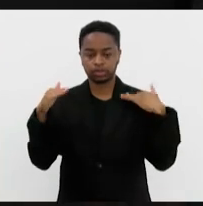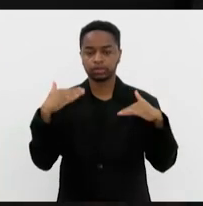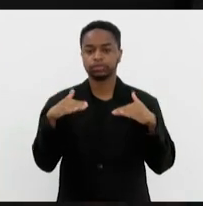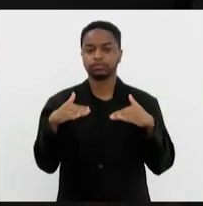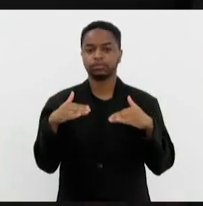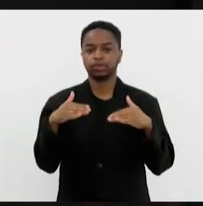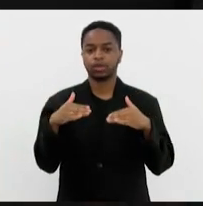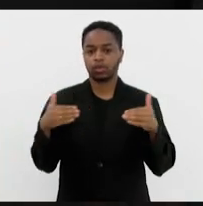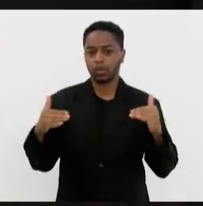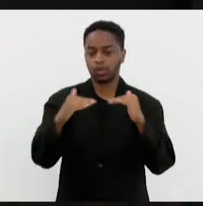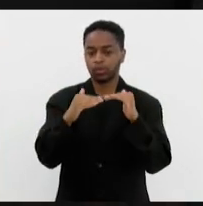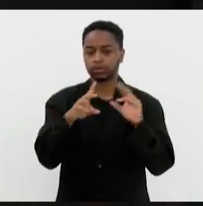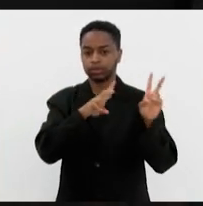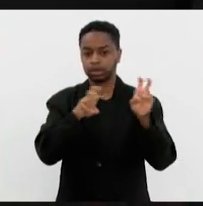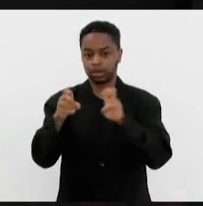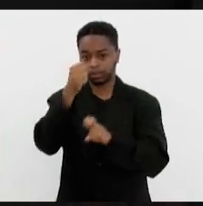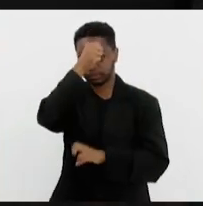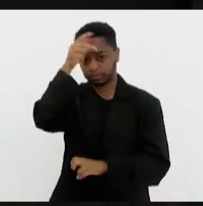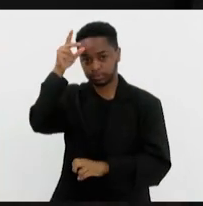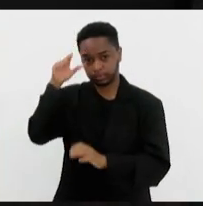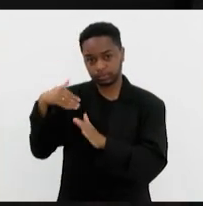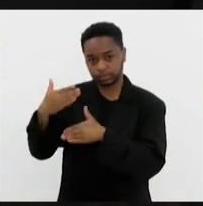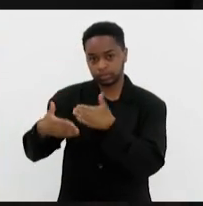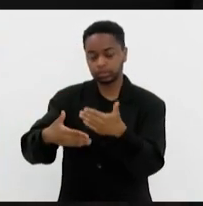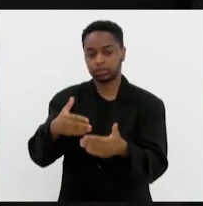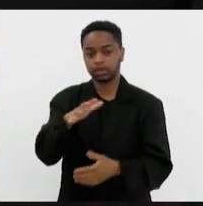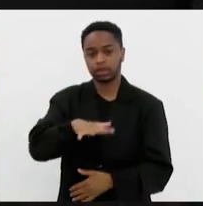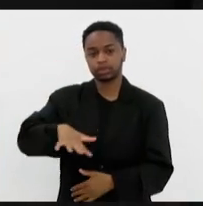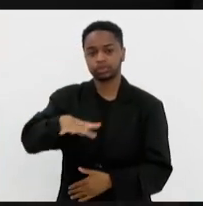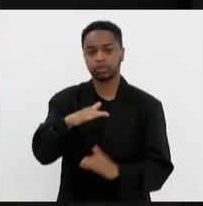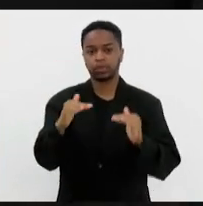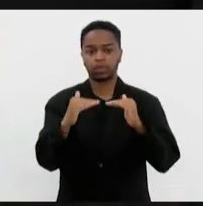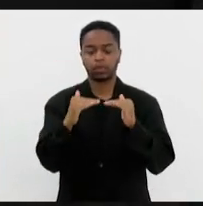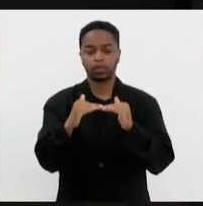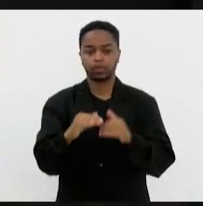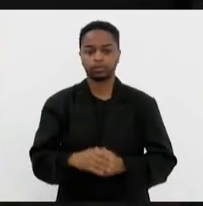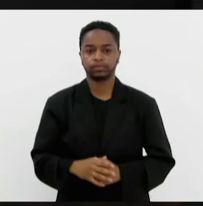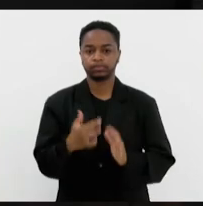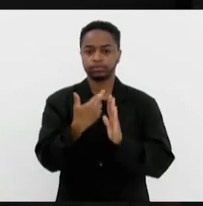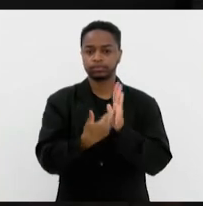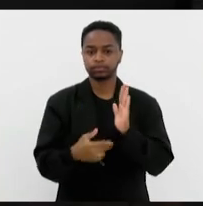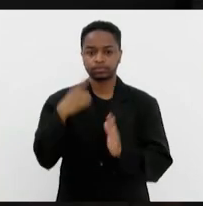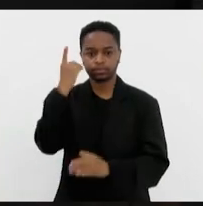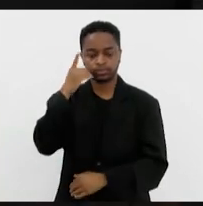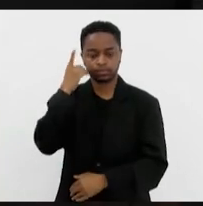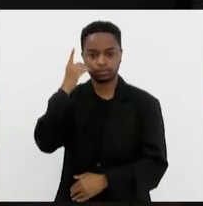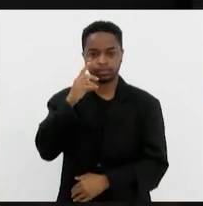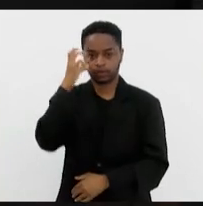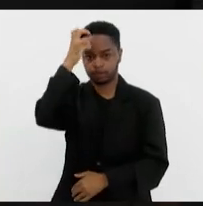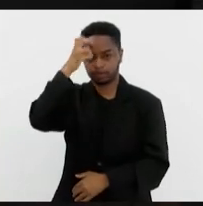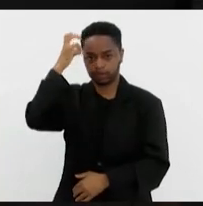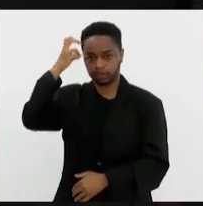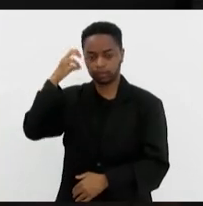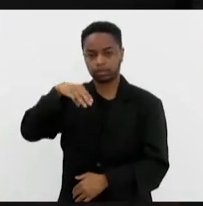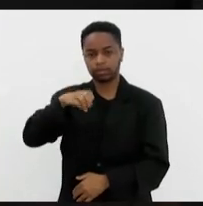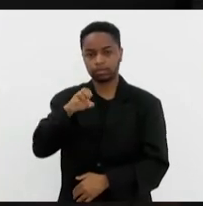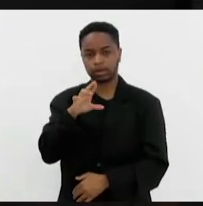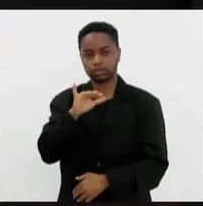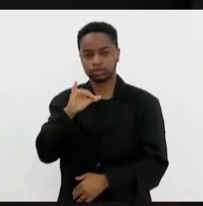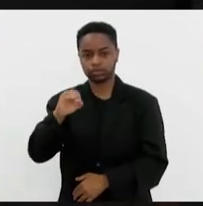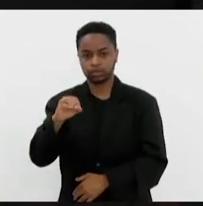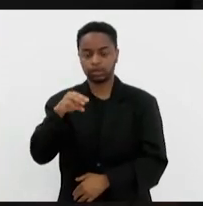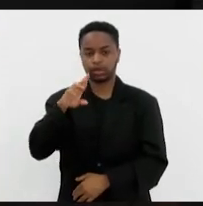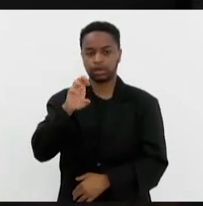favorável e assuntos municipais e de desenvolvimento regional favorável. Relatores deputados Verônica Lima, Márcio Galberto e